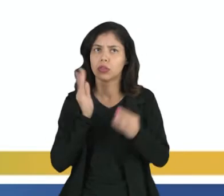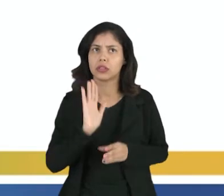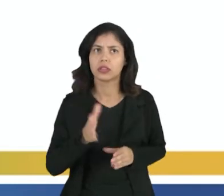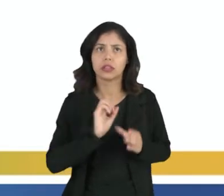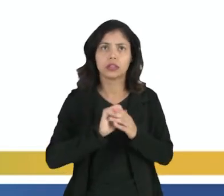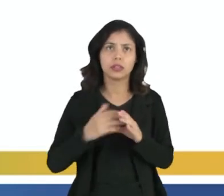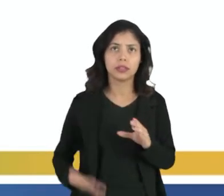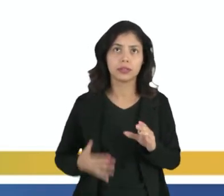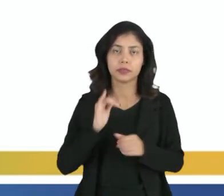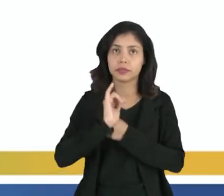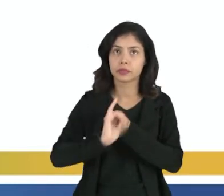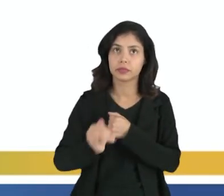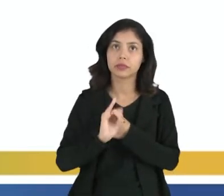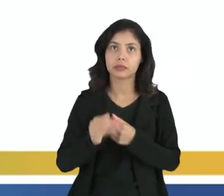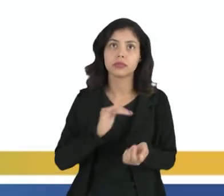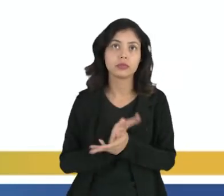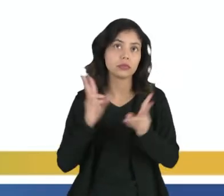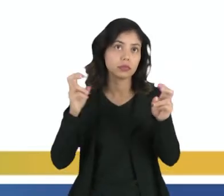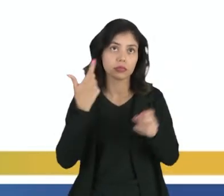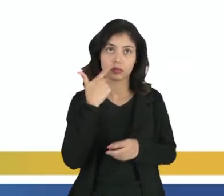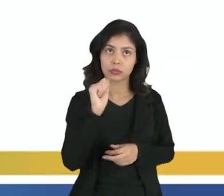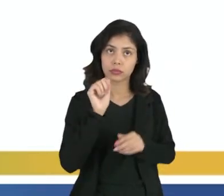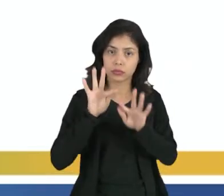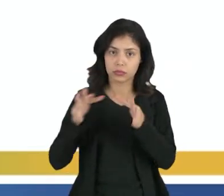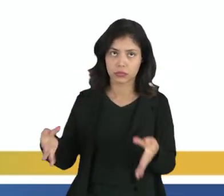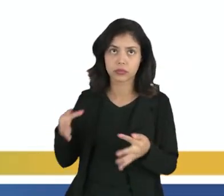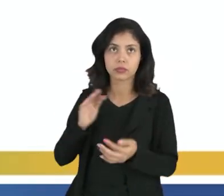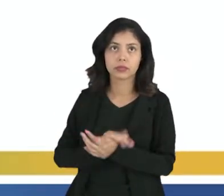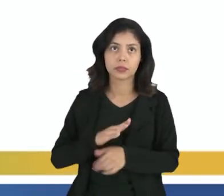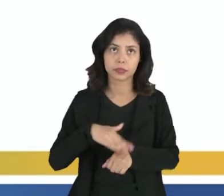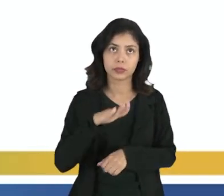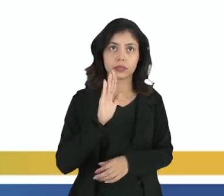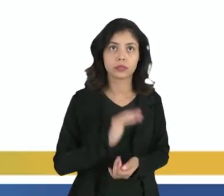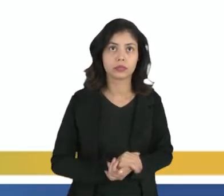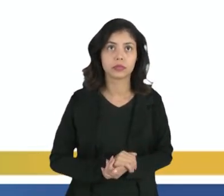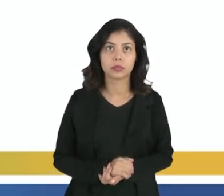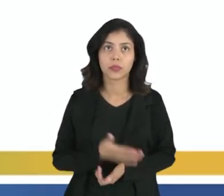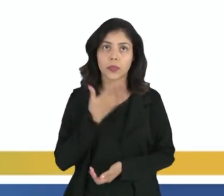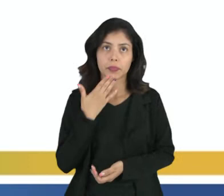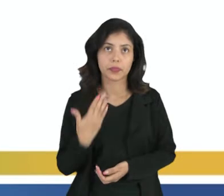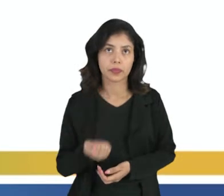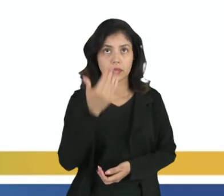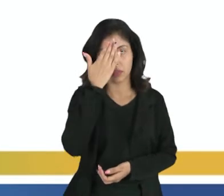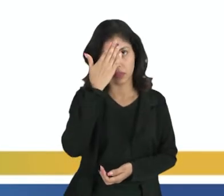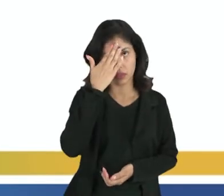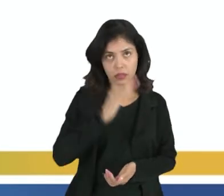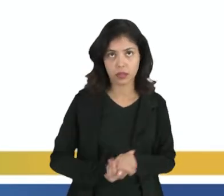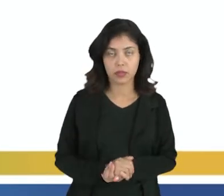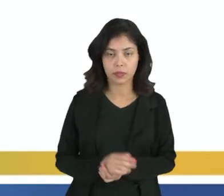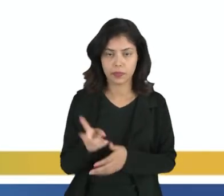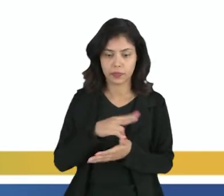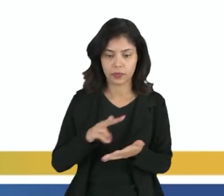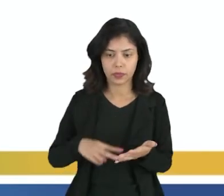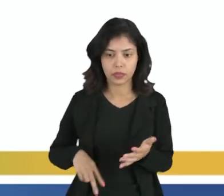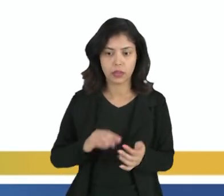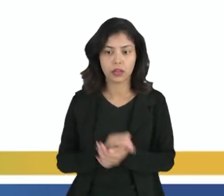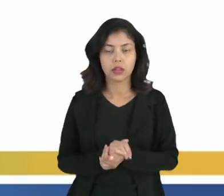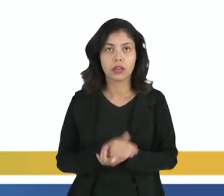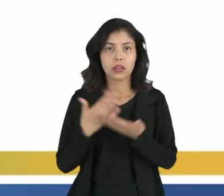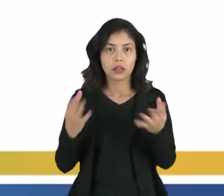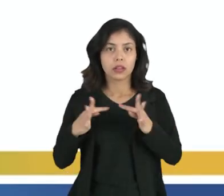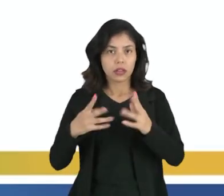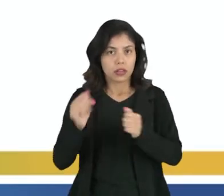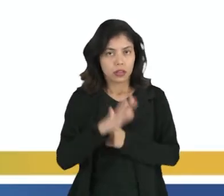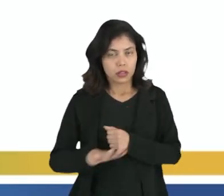já é uma característica das crônicas, temos uma linguagem mais simples, logo facilita a compreensão ao serem lidas. Então,